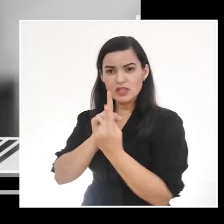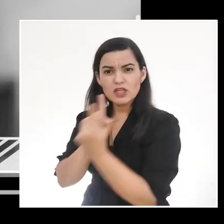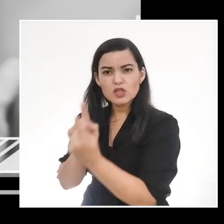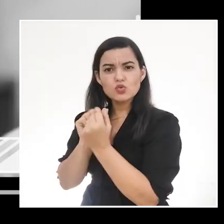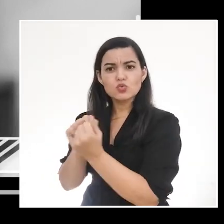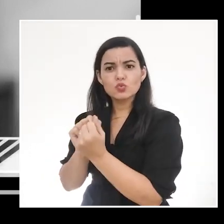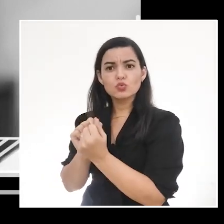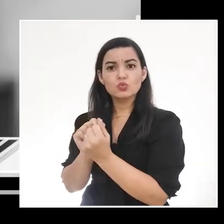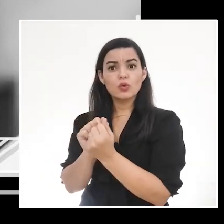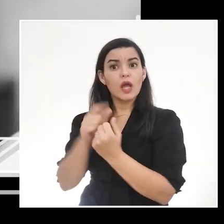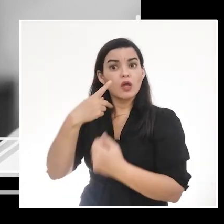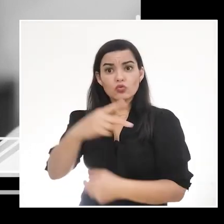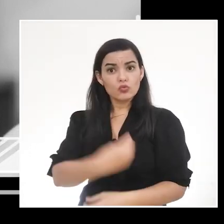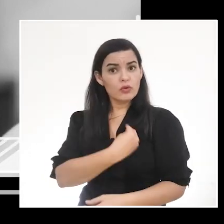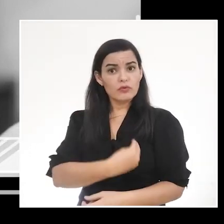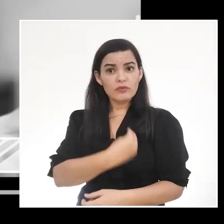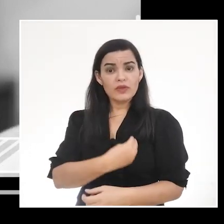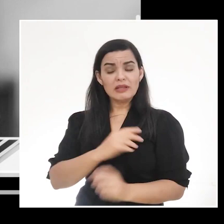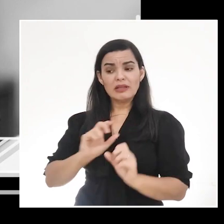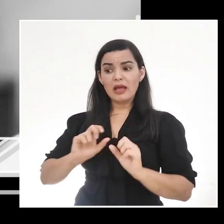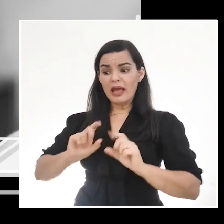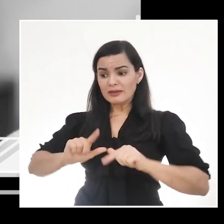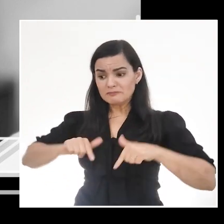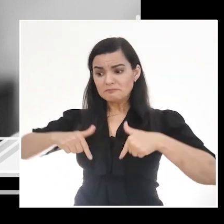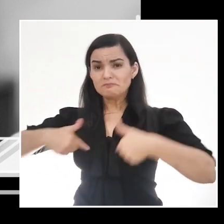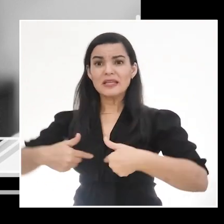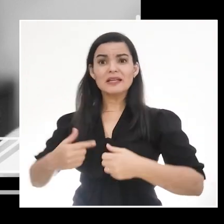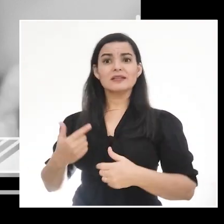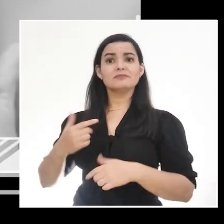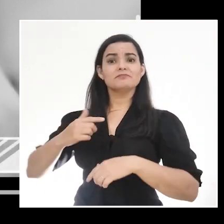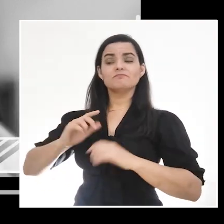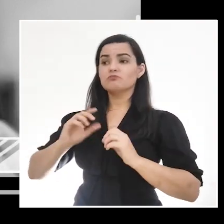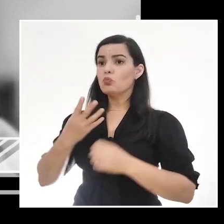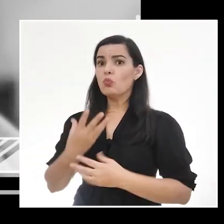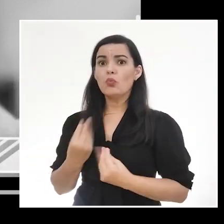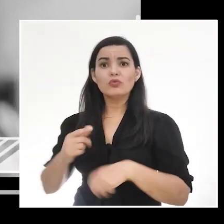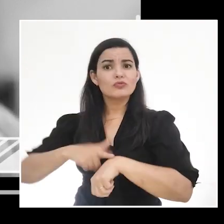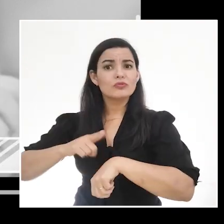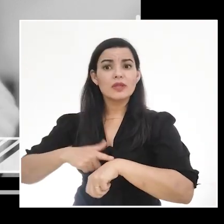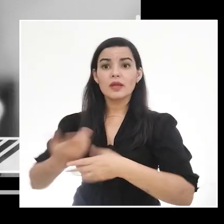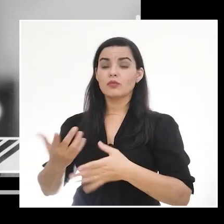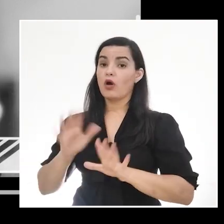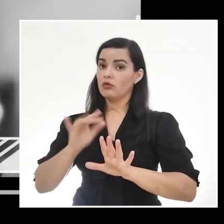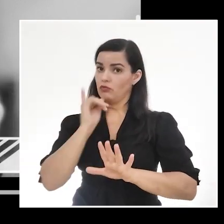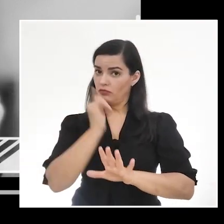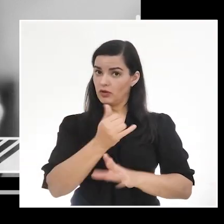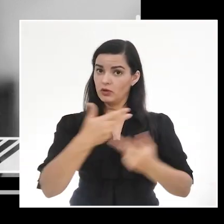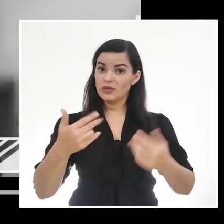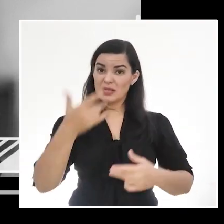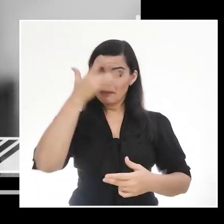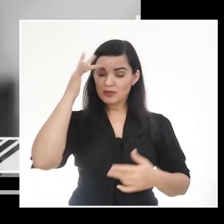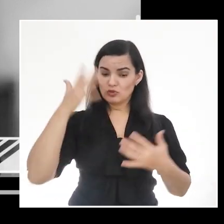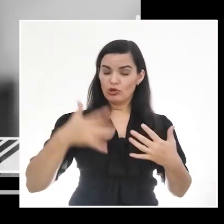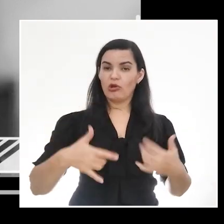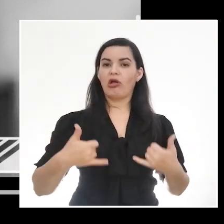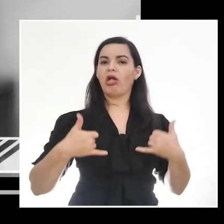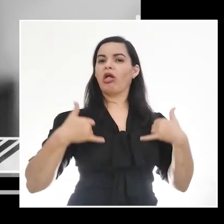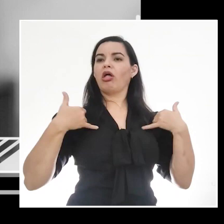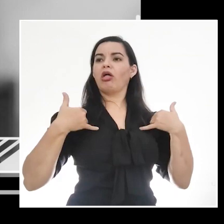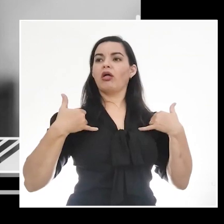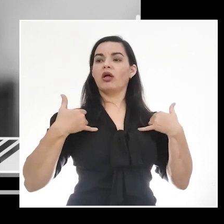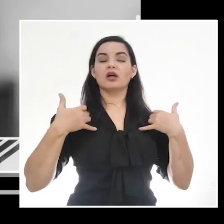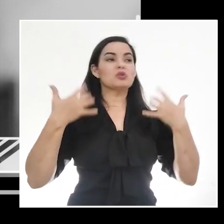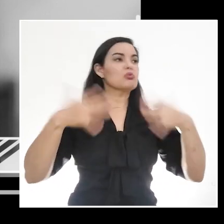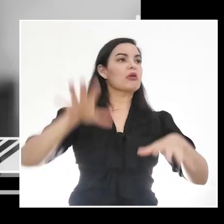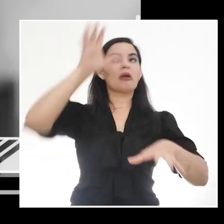vida? É a sua vida que você está investindo, não é qualquer coisa. São horas, é muita dedicação. Eu diria o seguinte para